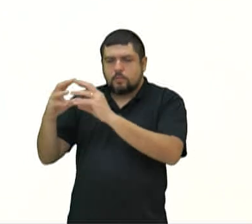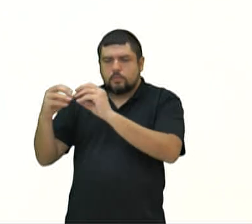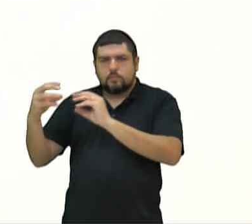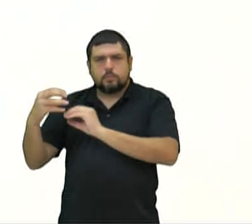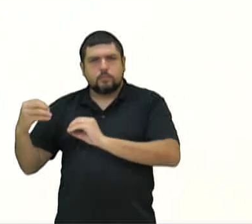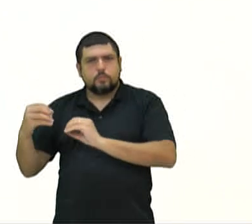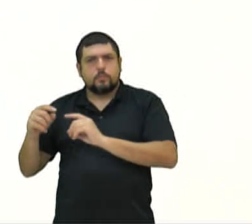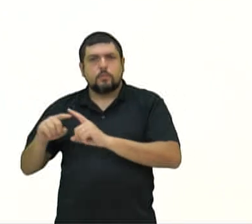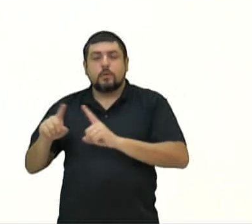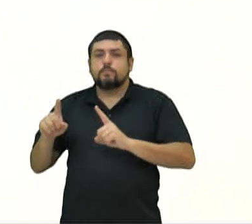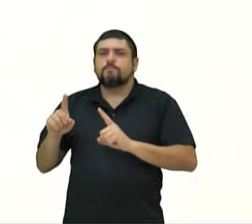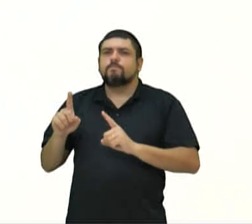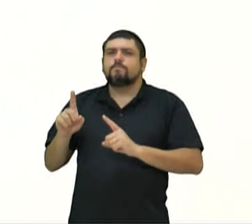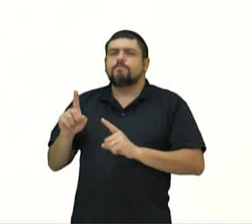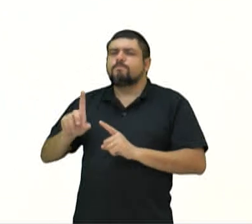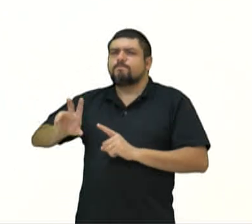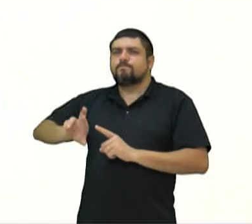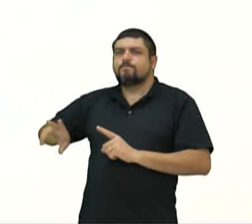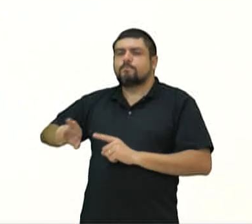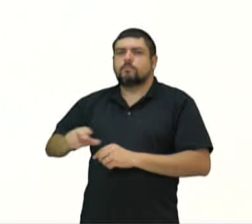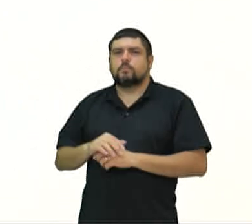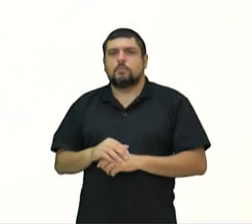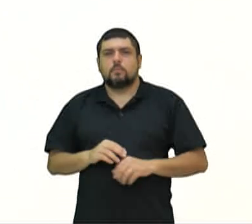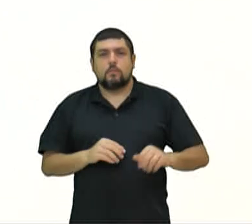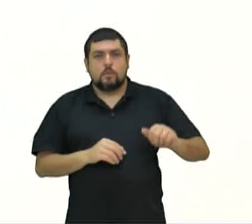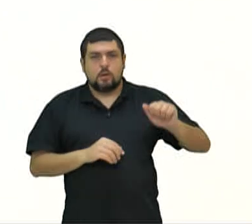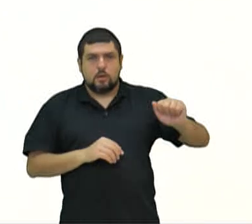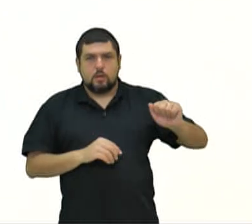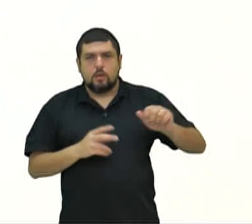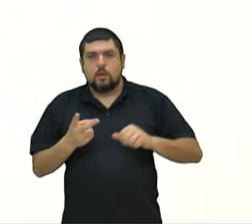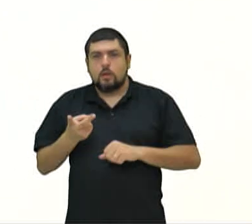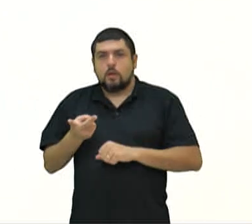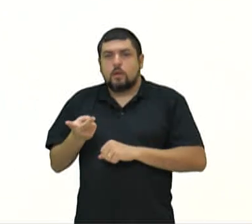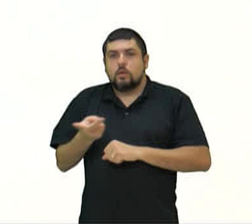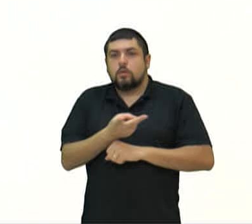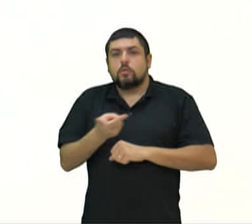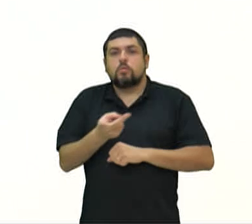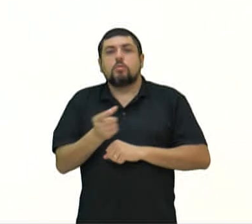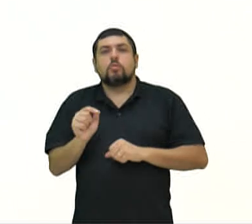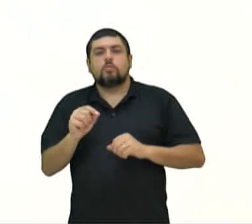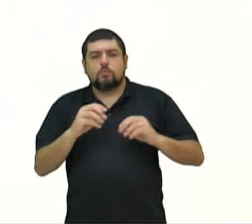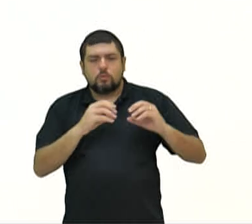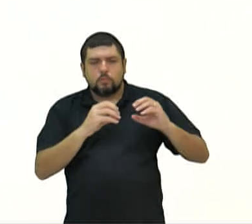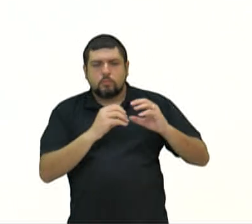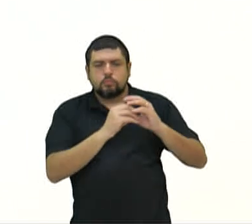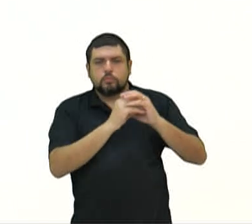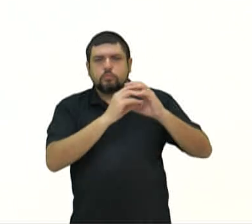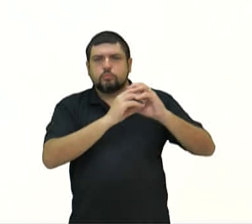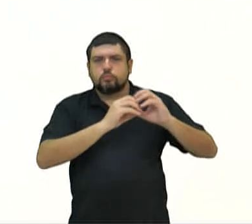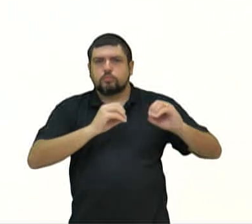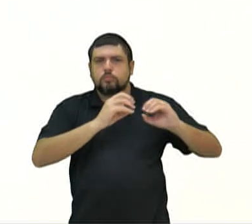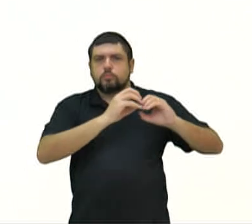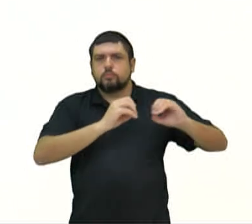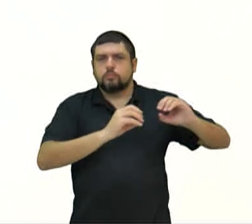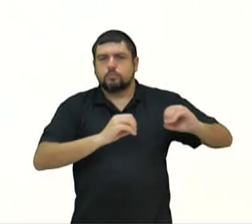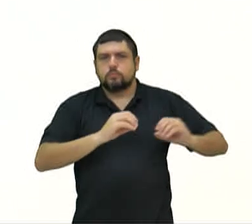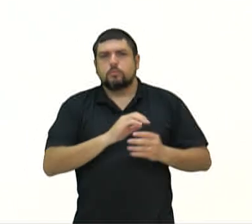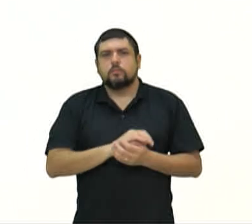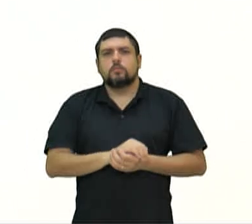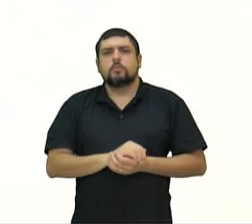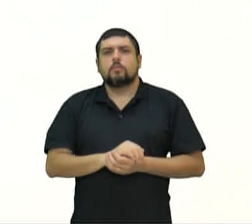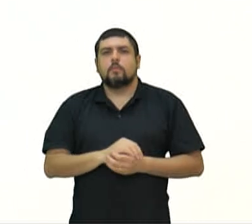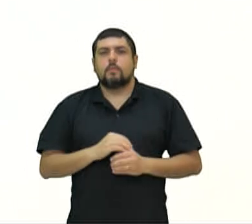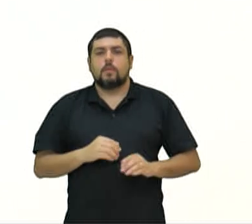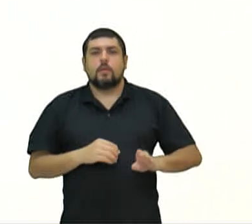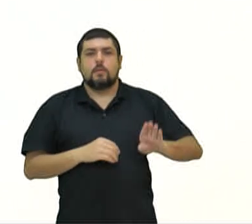das afirmativas. Letra A. Nos 2 processos ocorre o processo de meiose. Letra B. Ambas reduzem